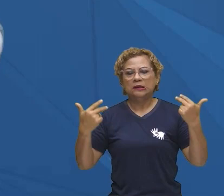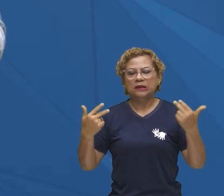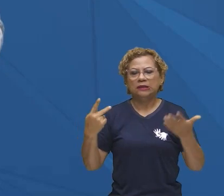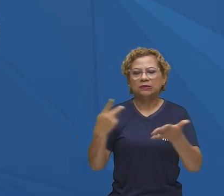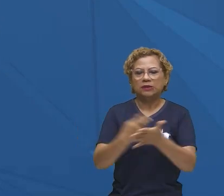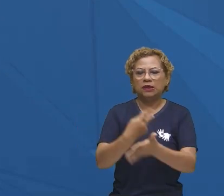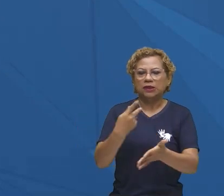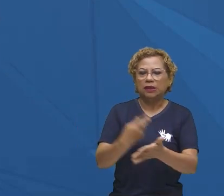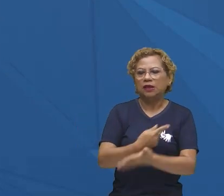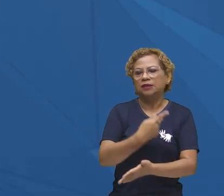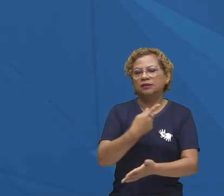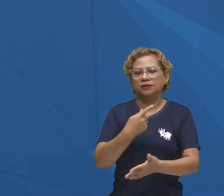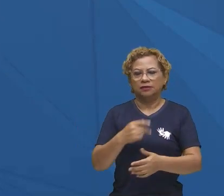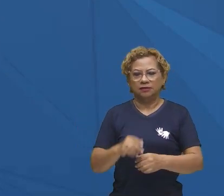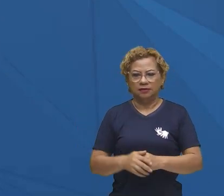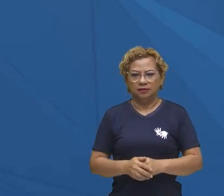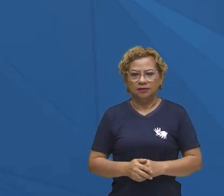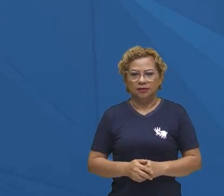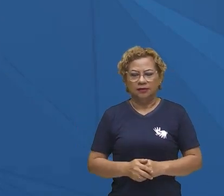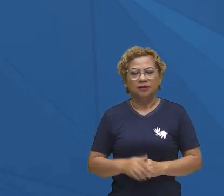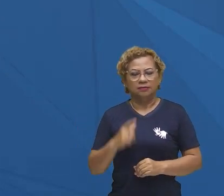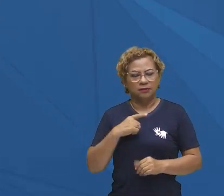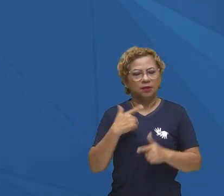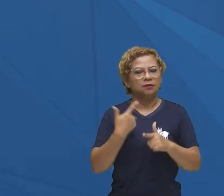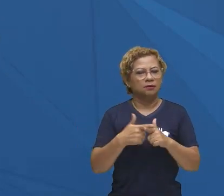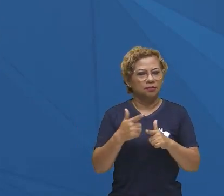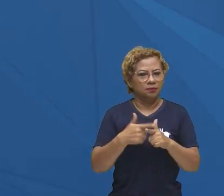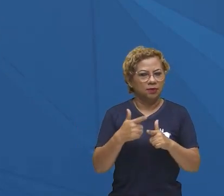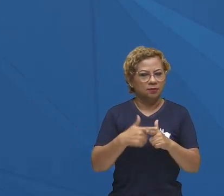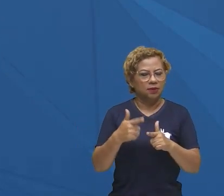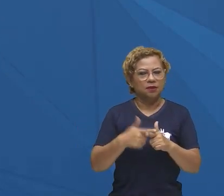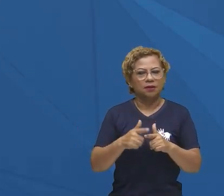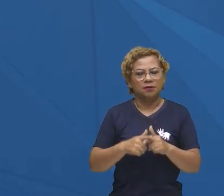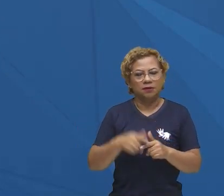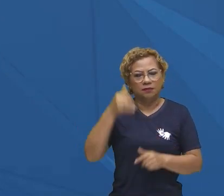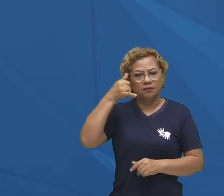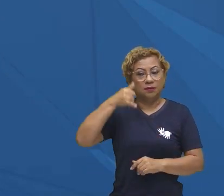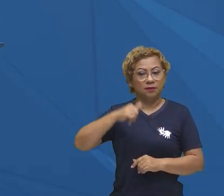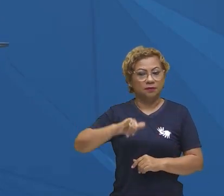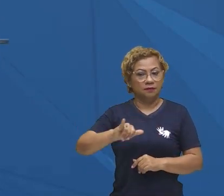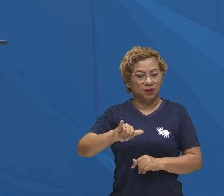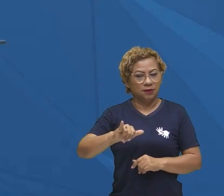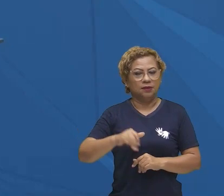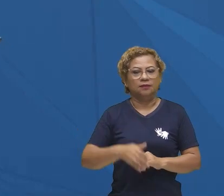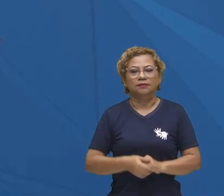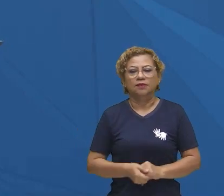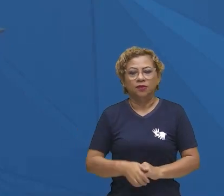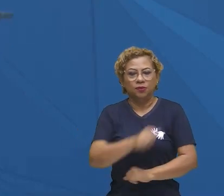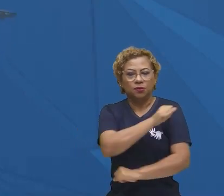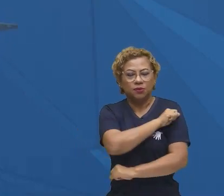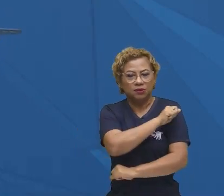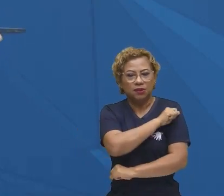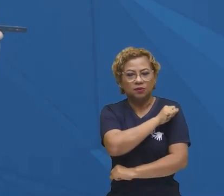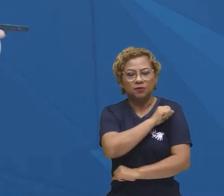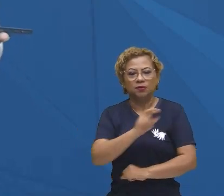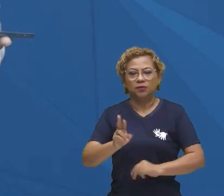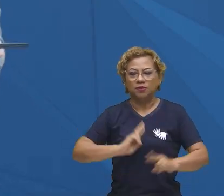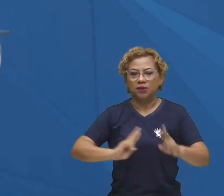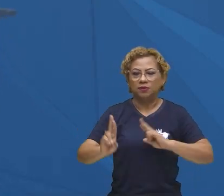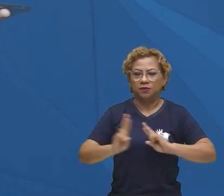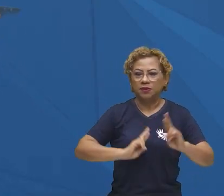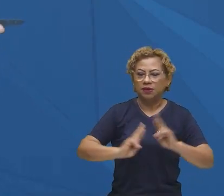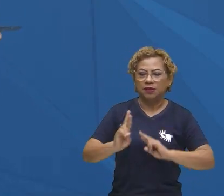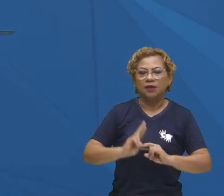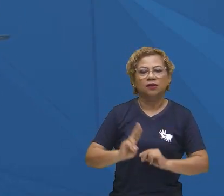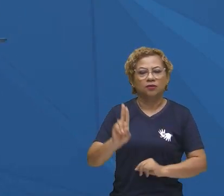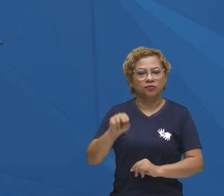e aí tudo isso gera um transtorno, não é? Então vamos evitar. Gostei de ver que a galera não usa perfil fake, vai lá, dá a cara a